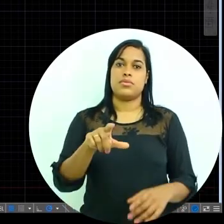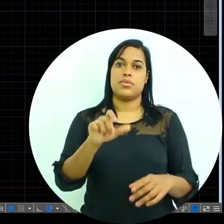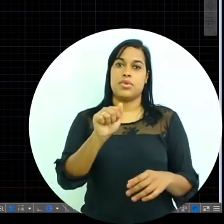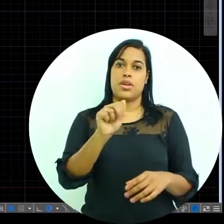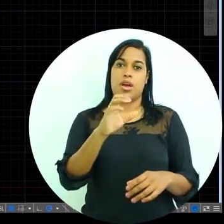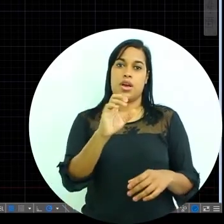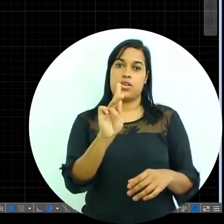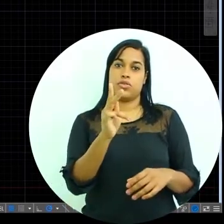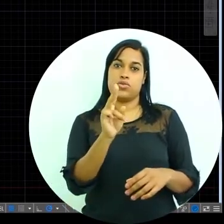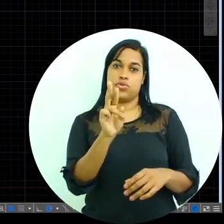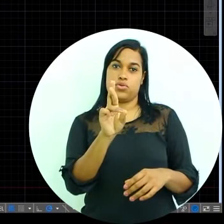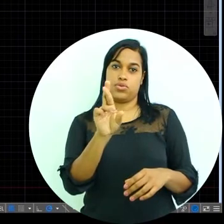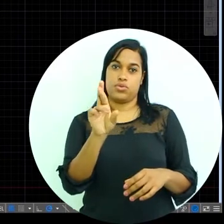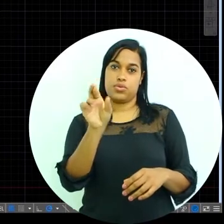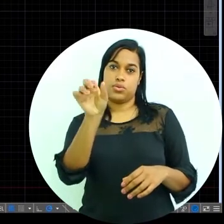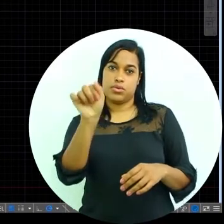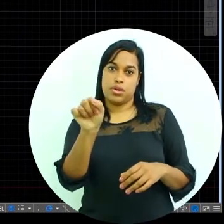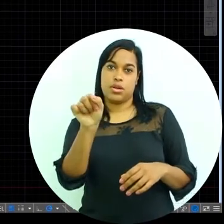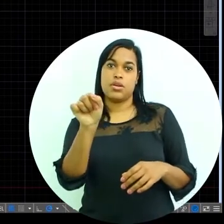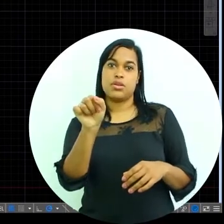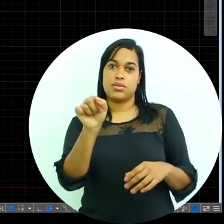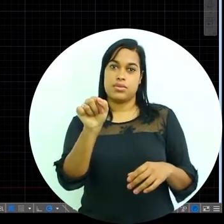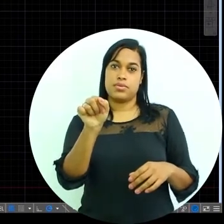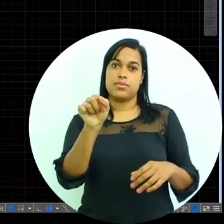E o layer Ashura.